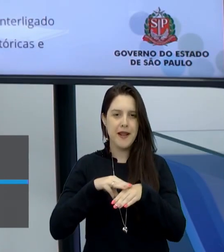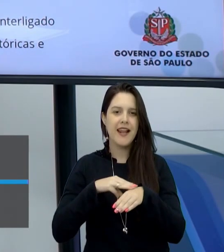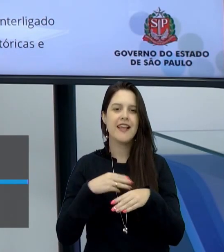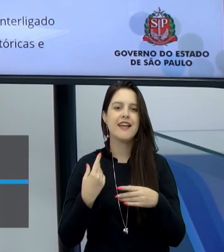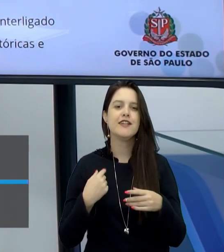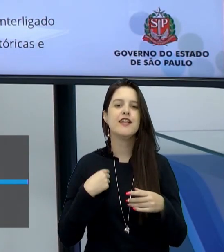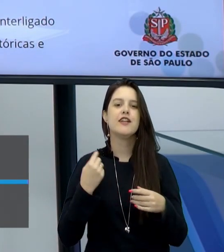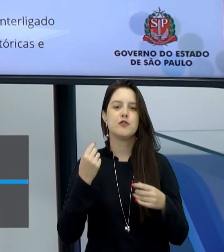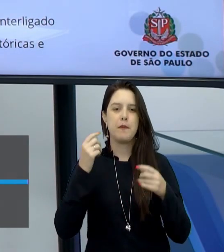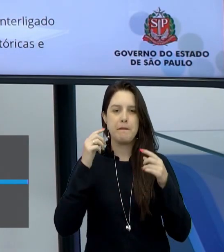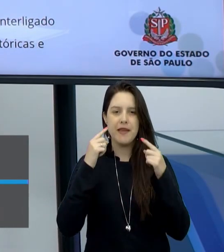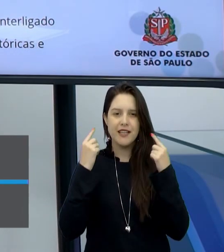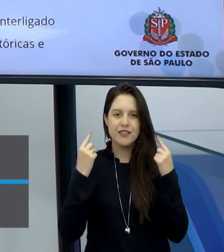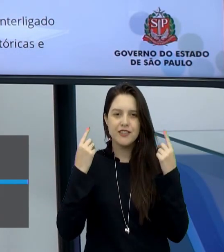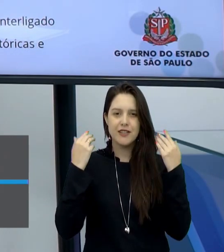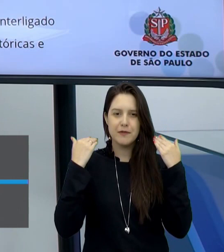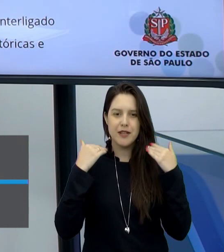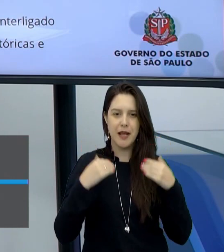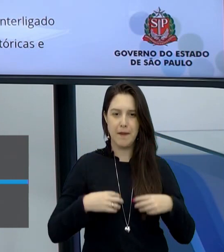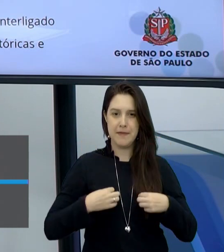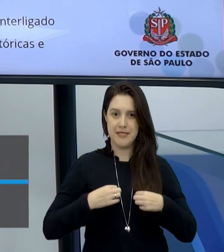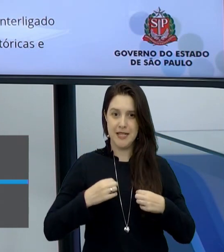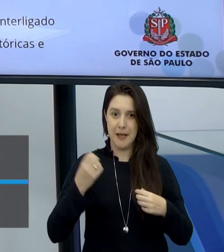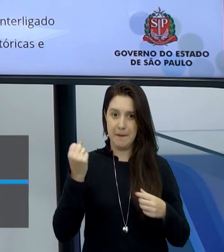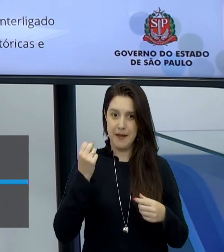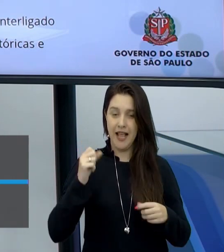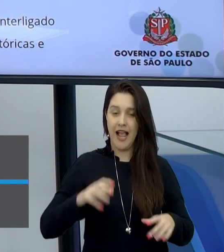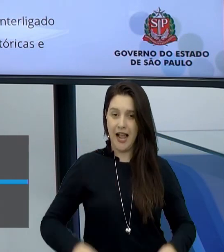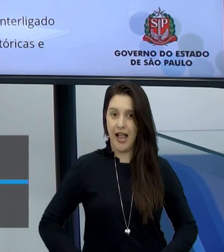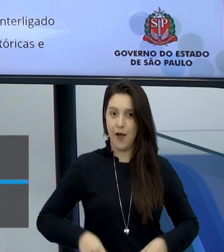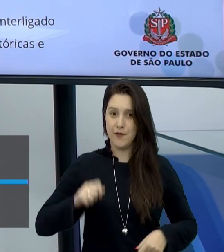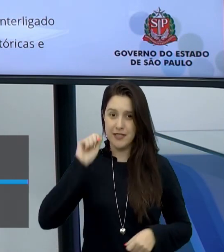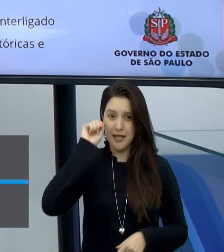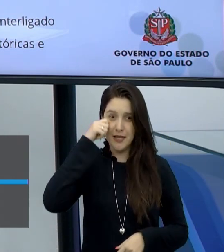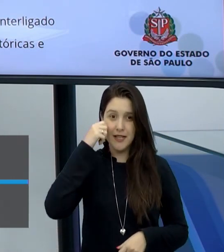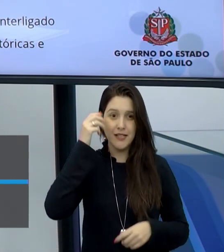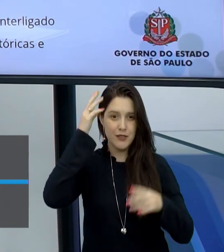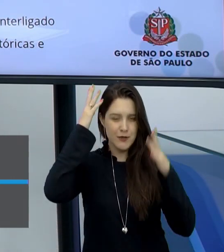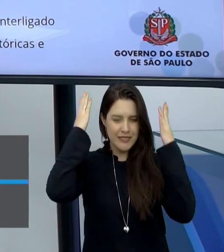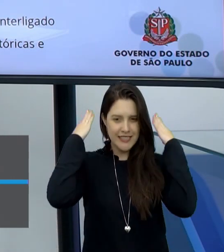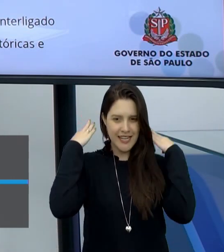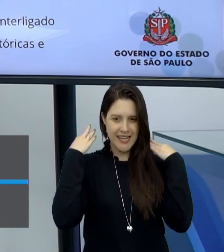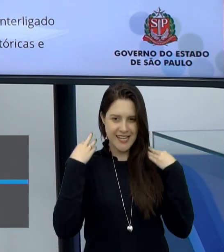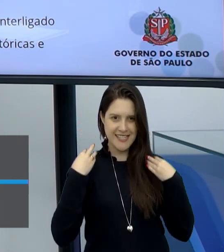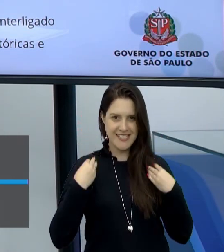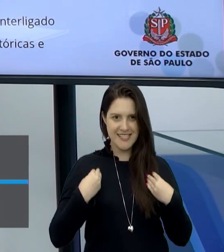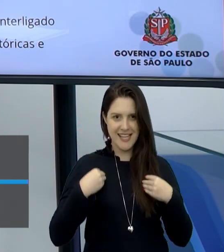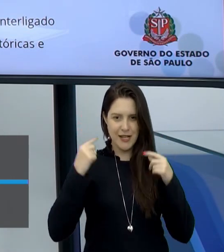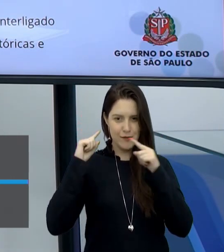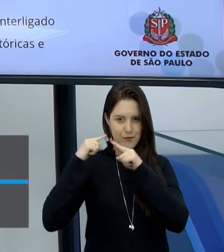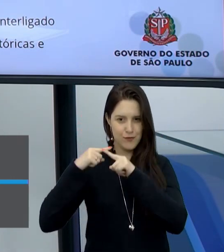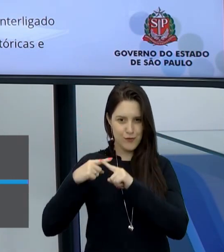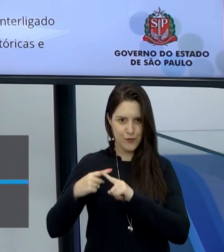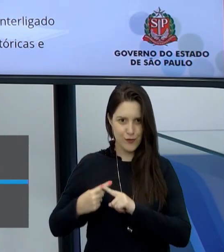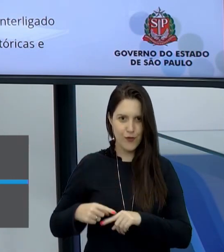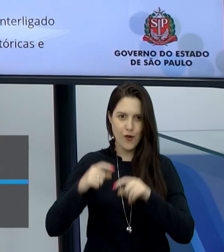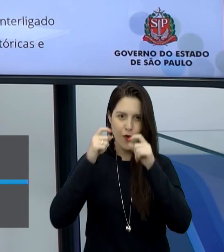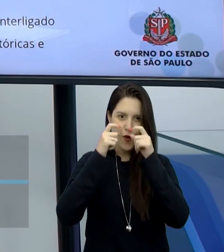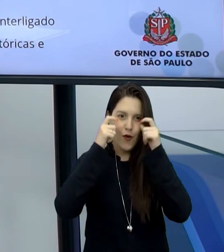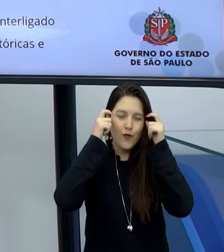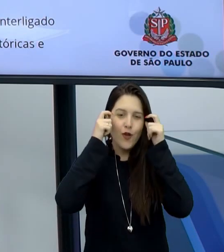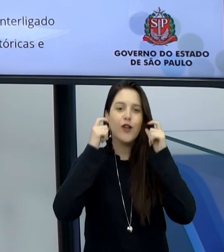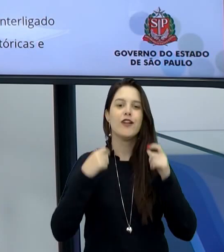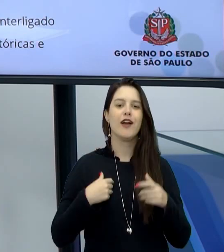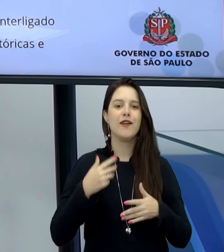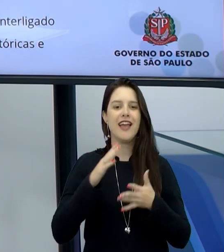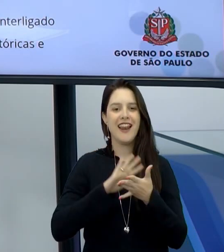estatura mediana, estou com camiseta branca, calça preta, estou com trança lateral, uso óculos e aqui comigo no